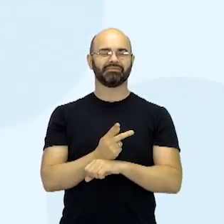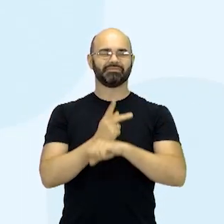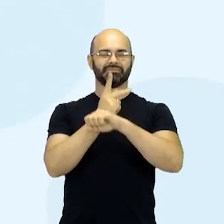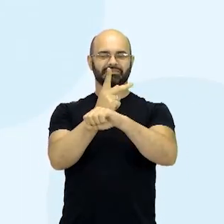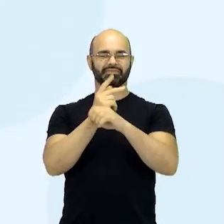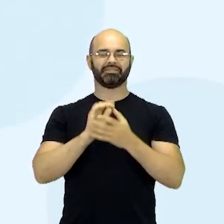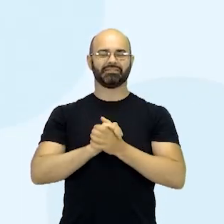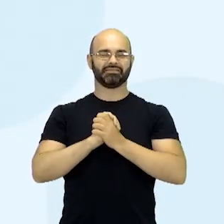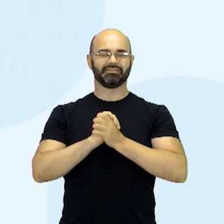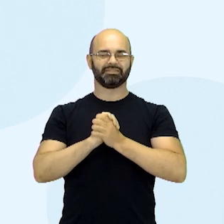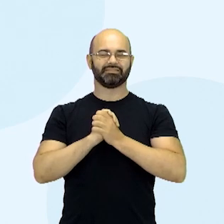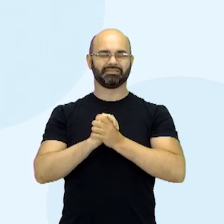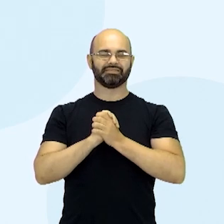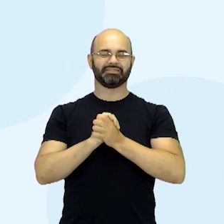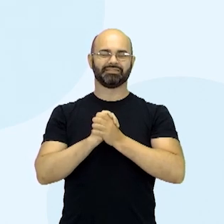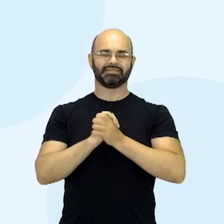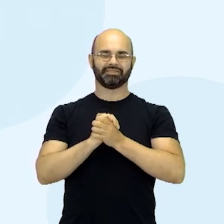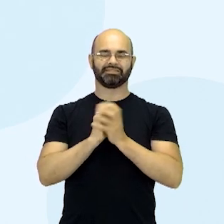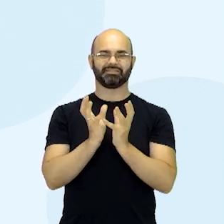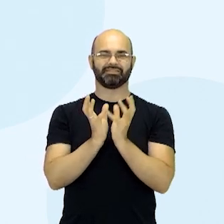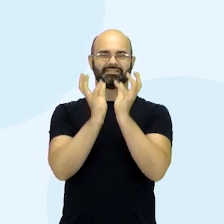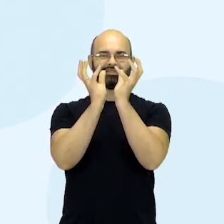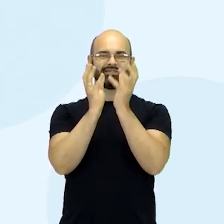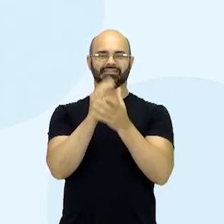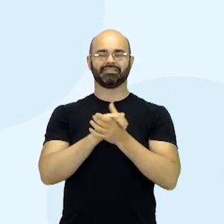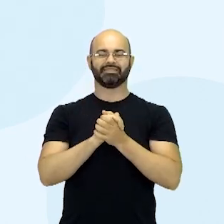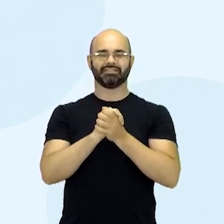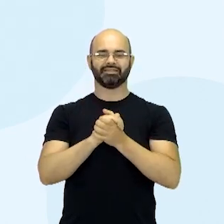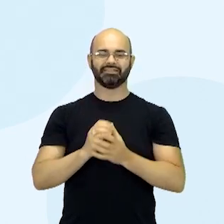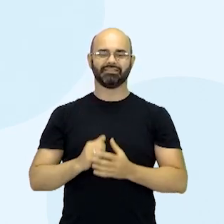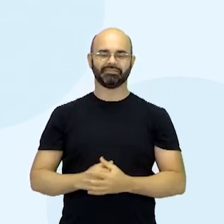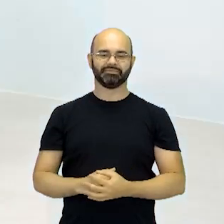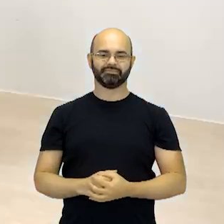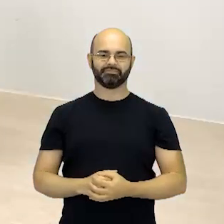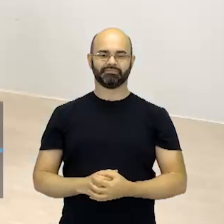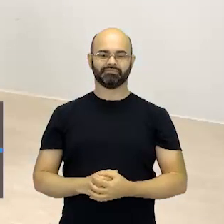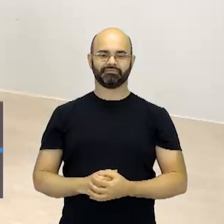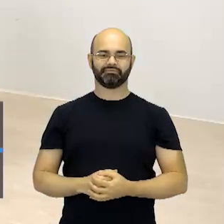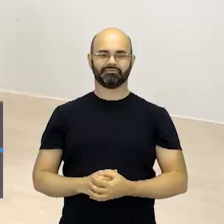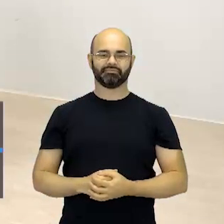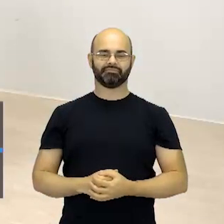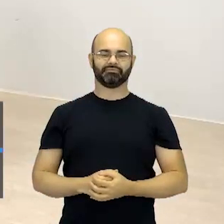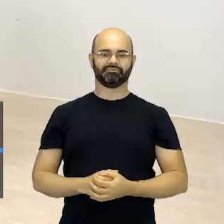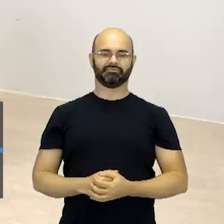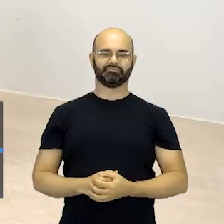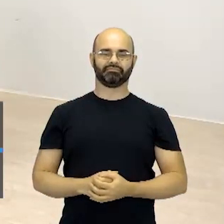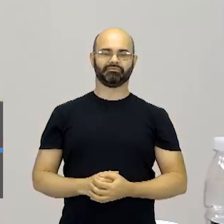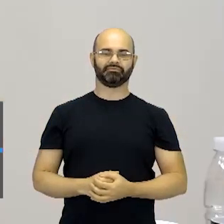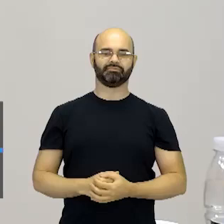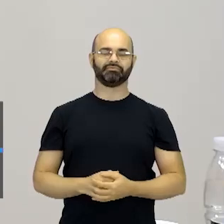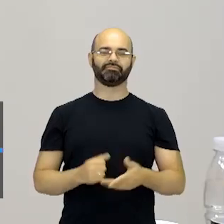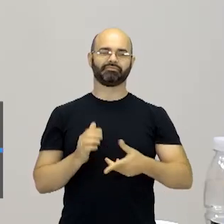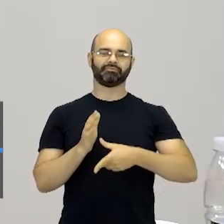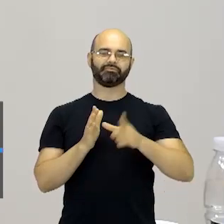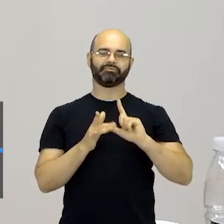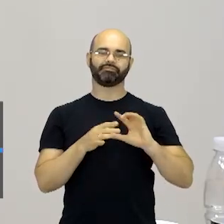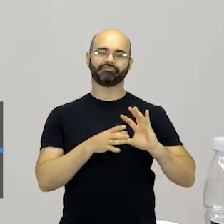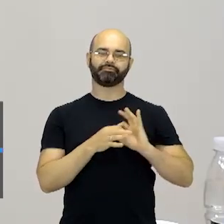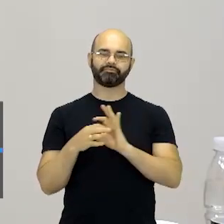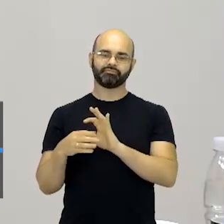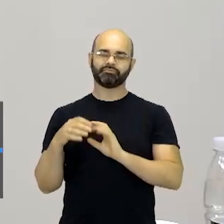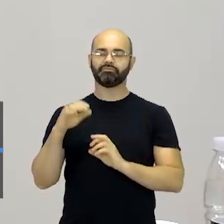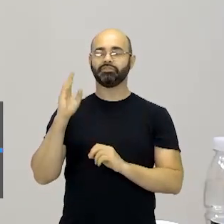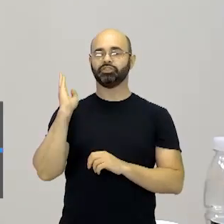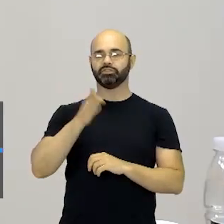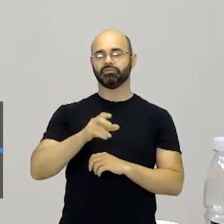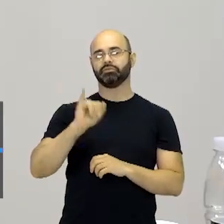aí. Ó, todos de parabéns, muito bem. Ô Mauro, já que nós estávamos falando do contexto de citações diretas e